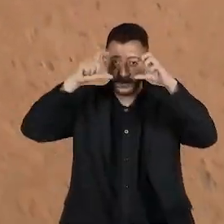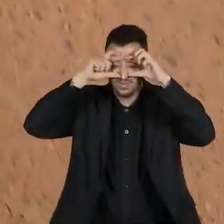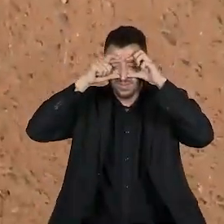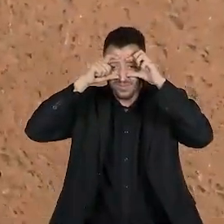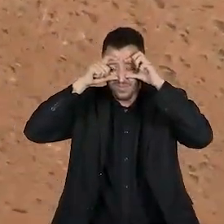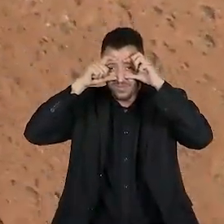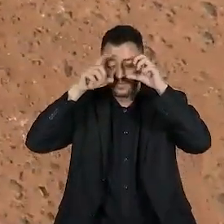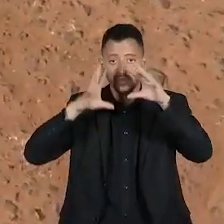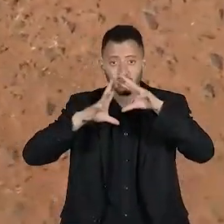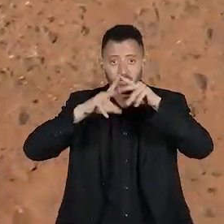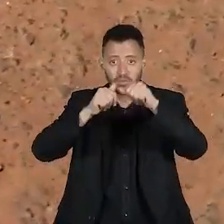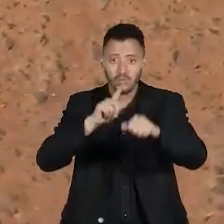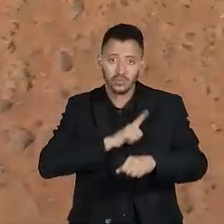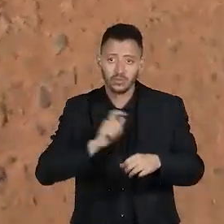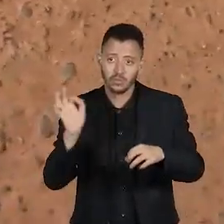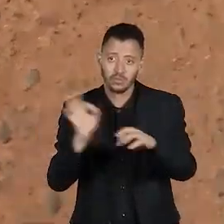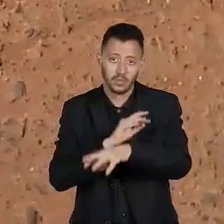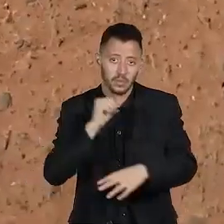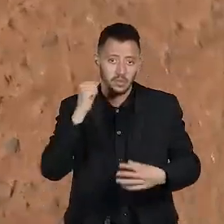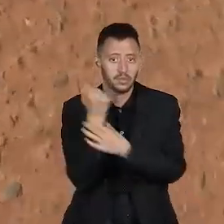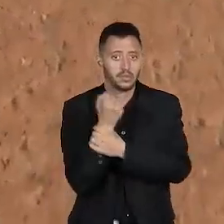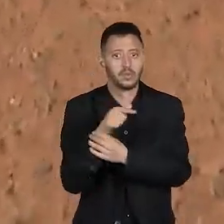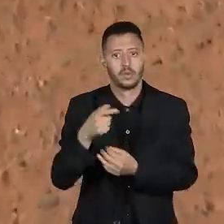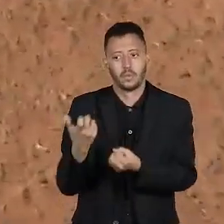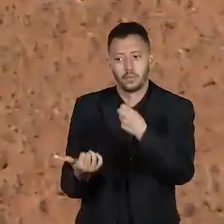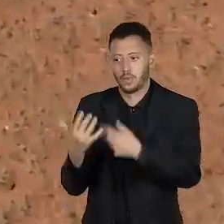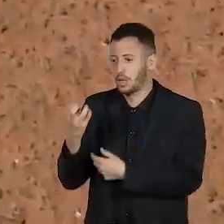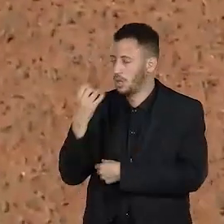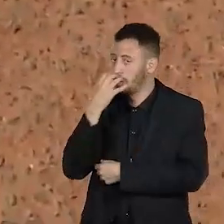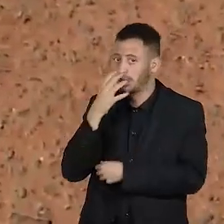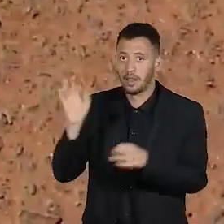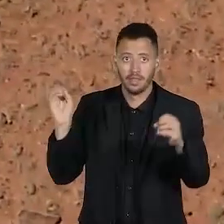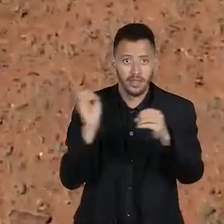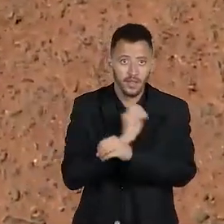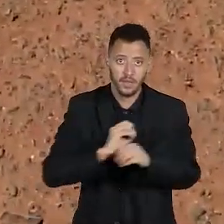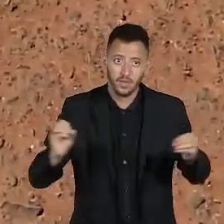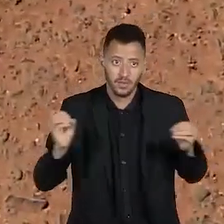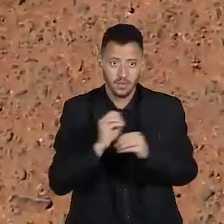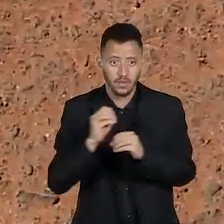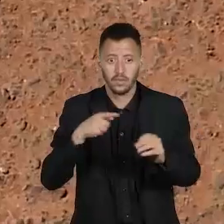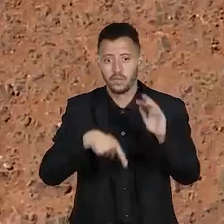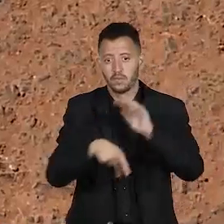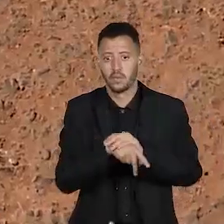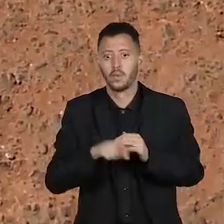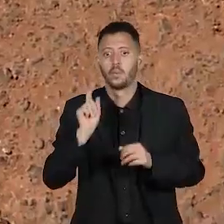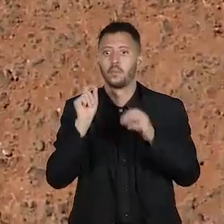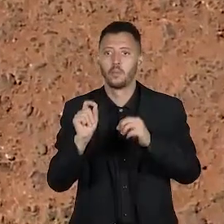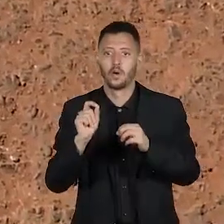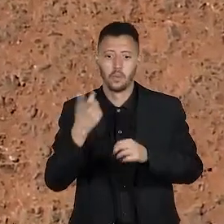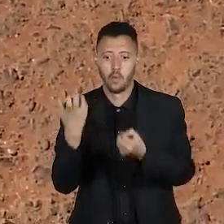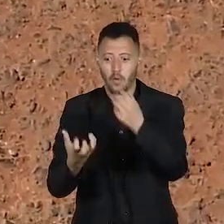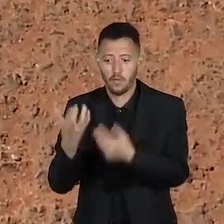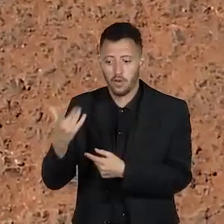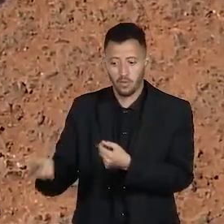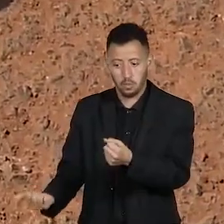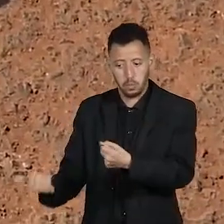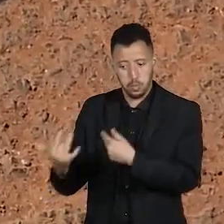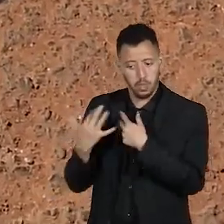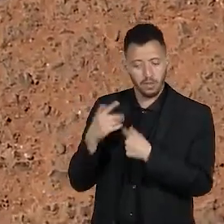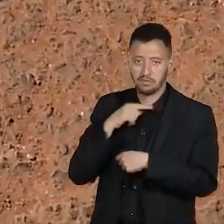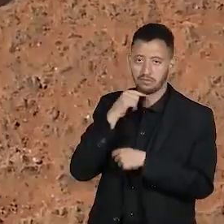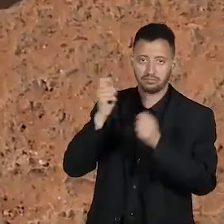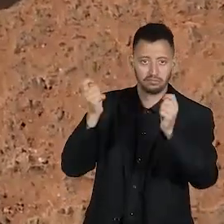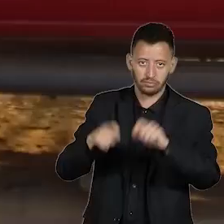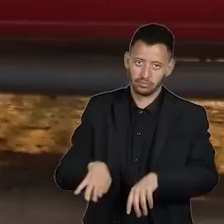luva, óculos, balaclava, tudo para proteger o bombeiro da radiação. Nada do corpo do bombeiro fica exposto à